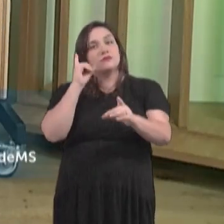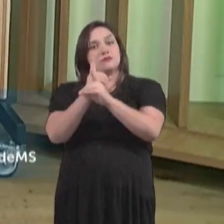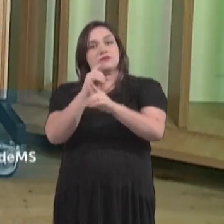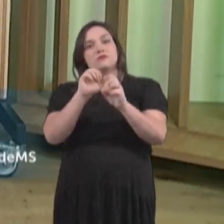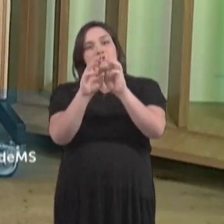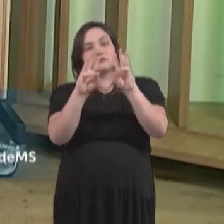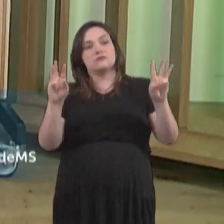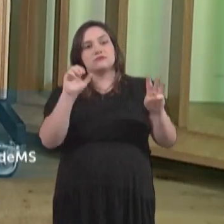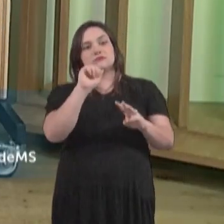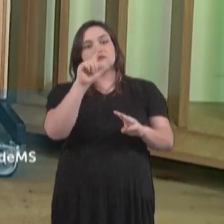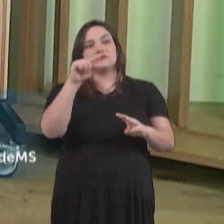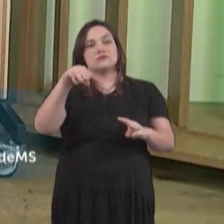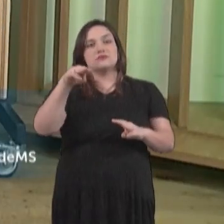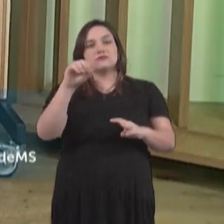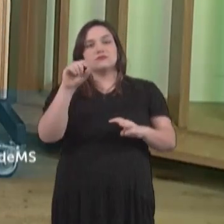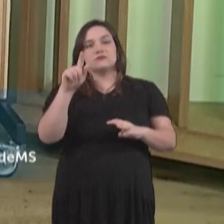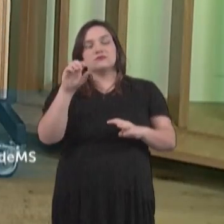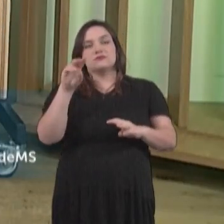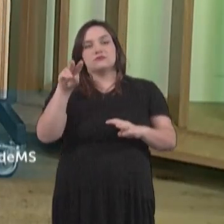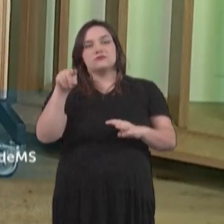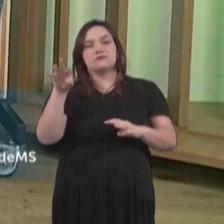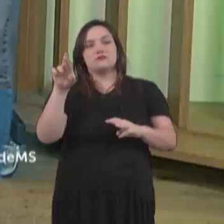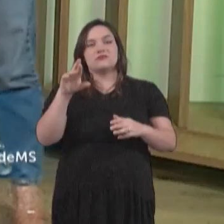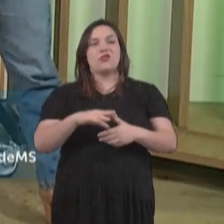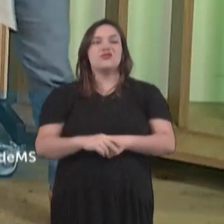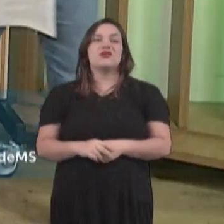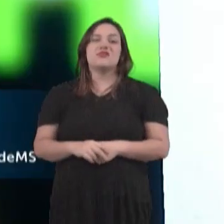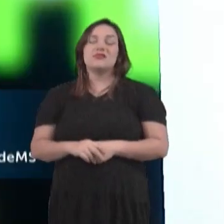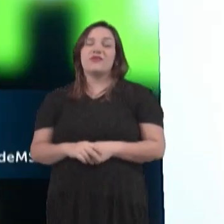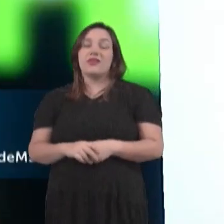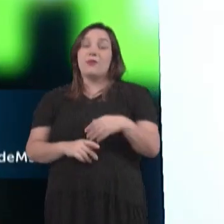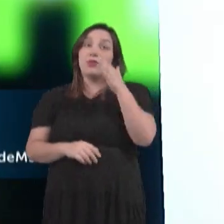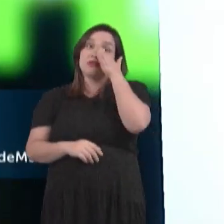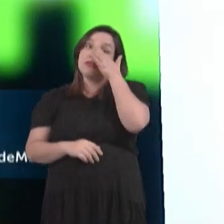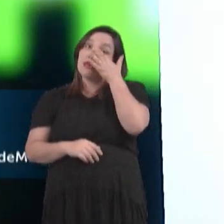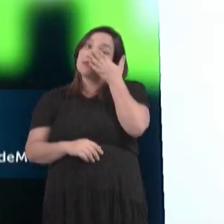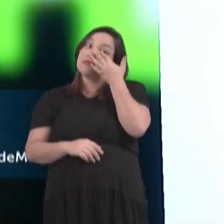al.ms.gov.br. É isso aí, né, Cláudia? Abraço, Então, Thiago. até amanhã. Até.